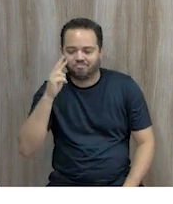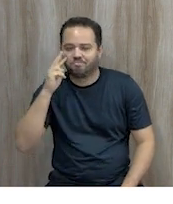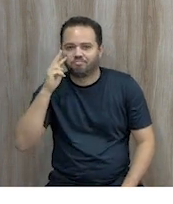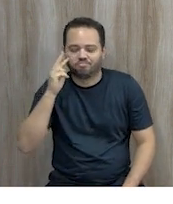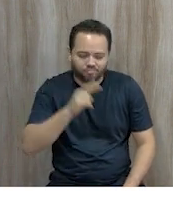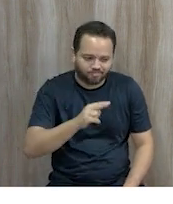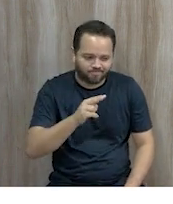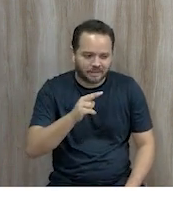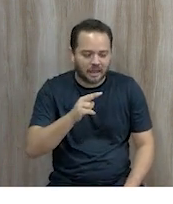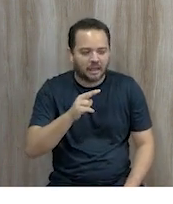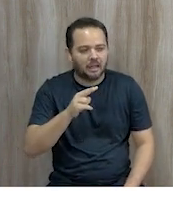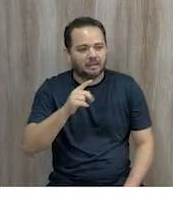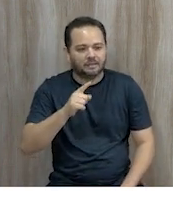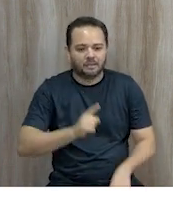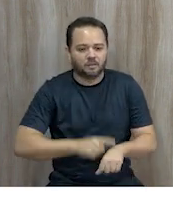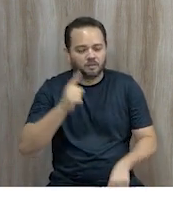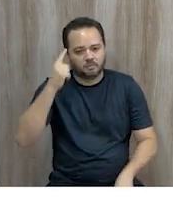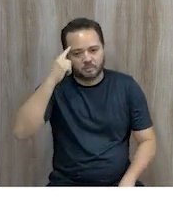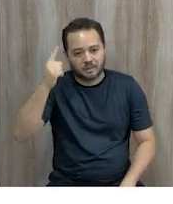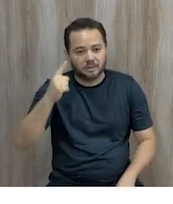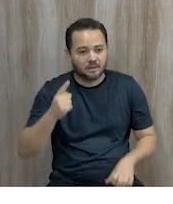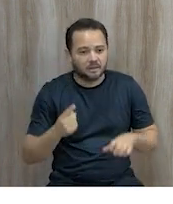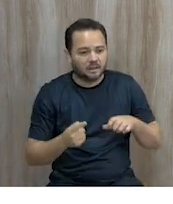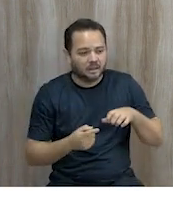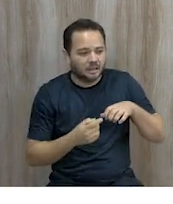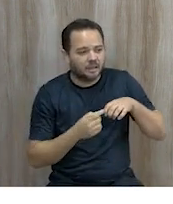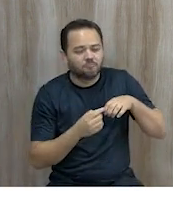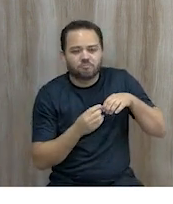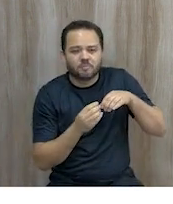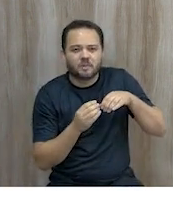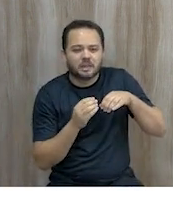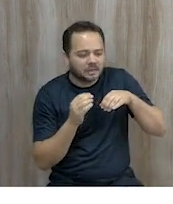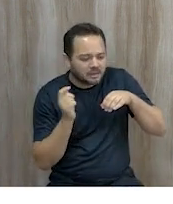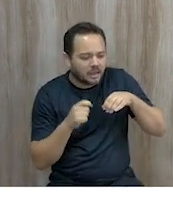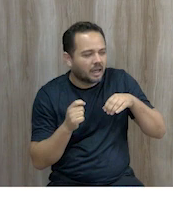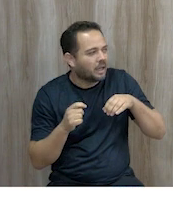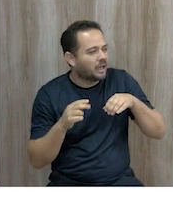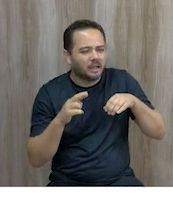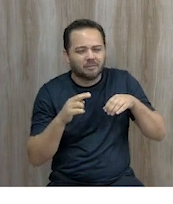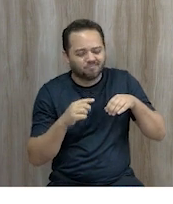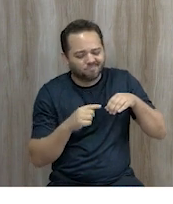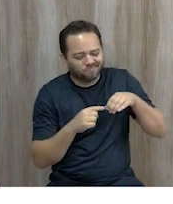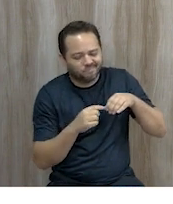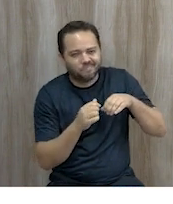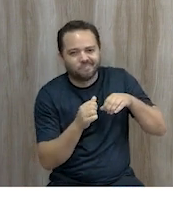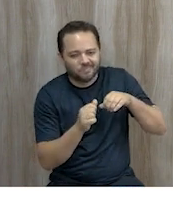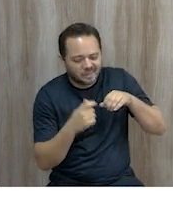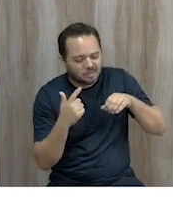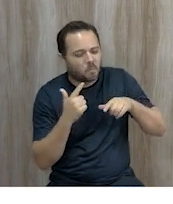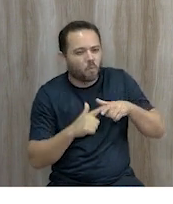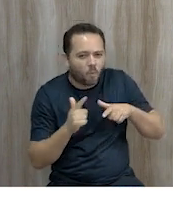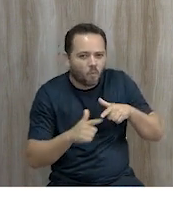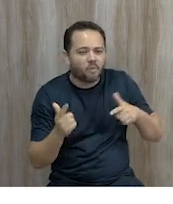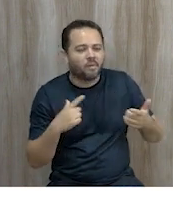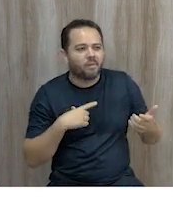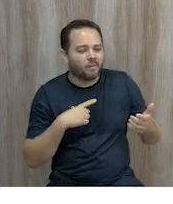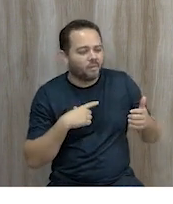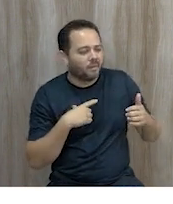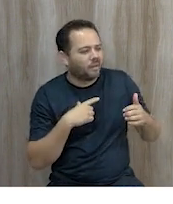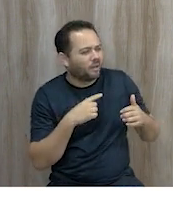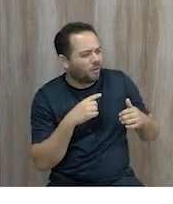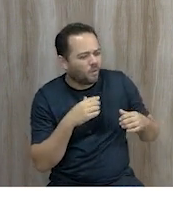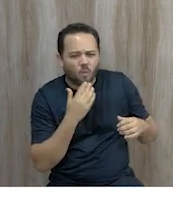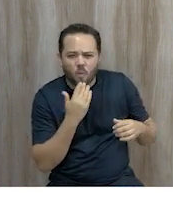gente pode pensar é em trocar essa faceta em resina composta que, sim, está com inúmeros problemas, né? Tem problema de translucidez, tem problema